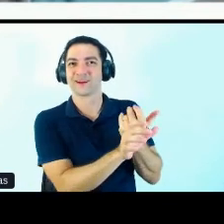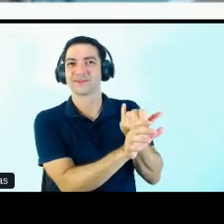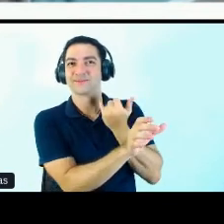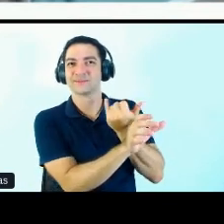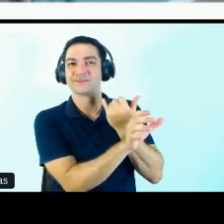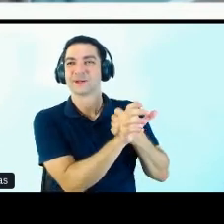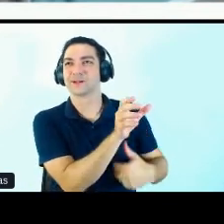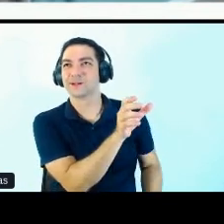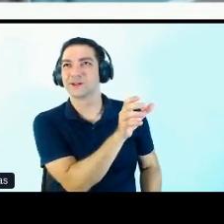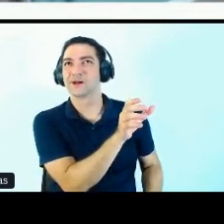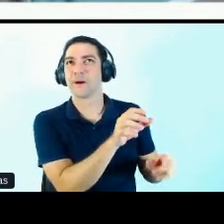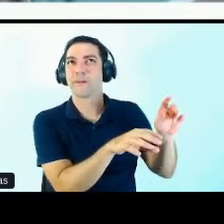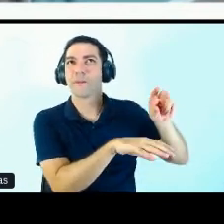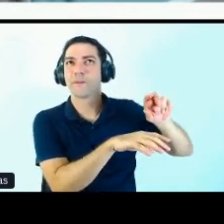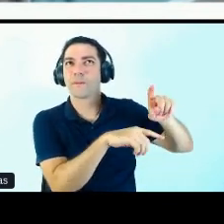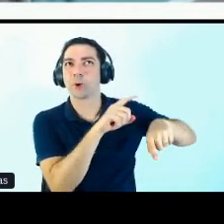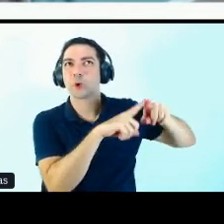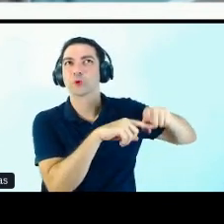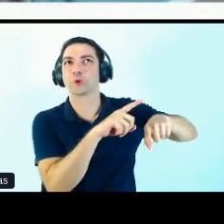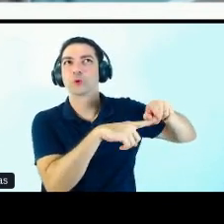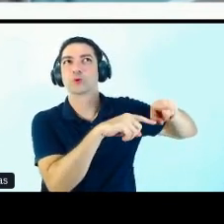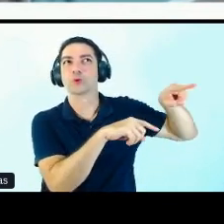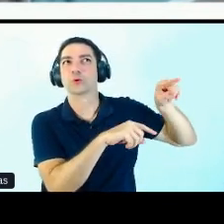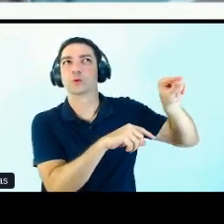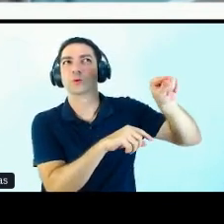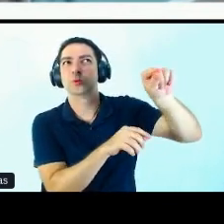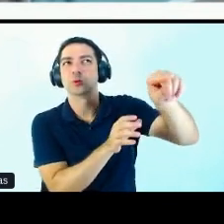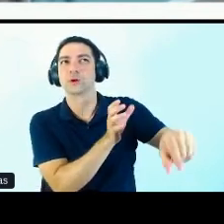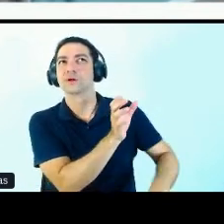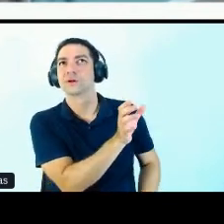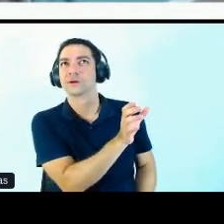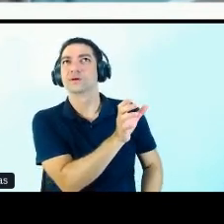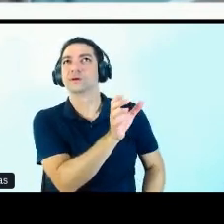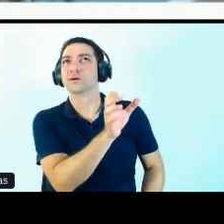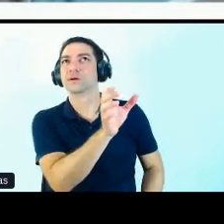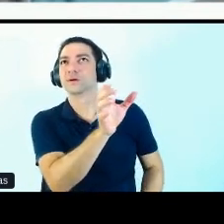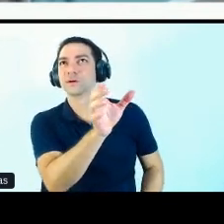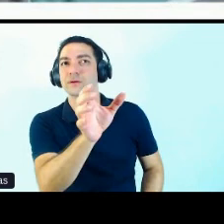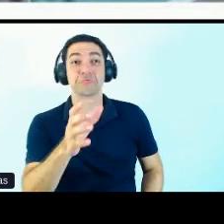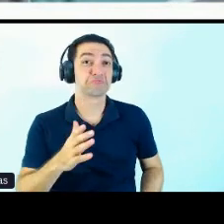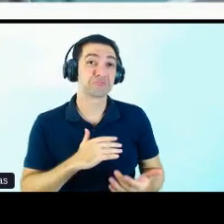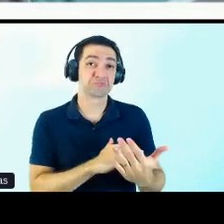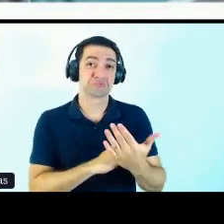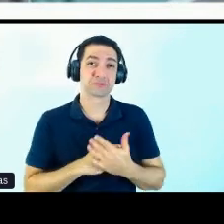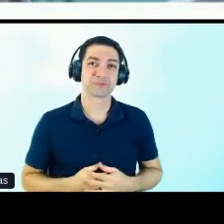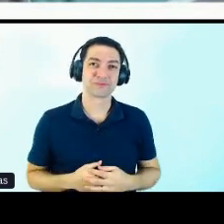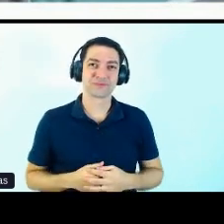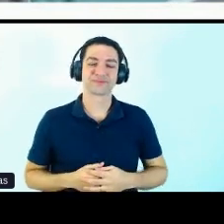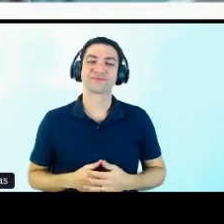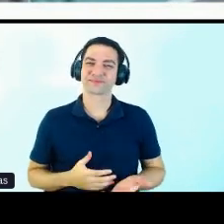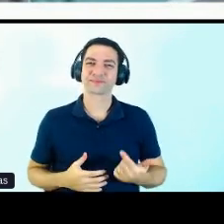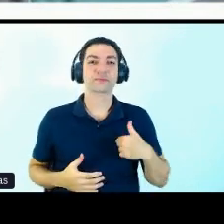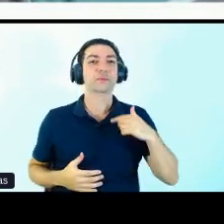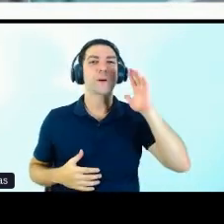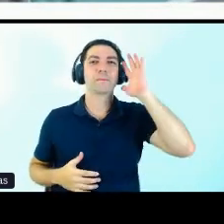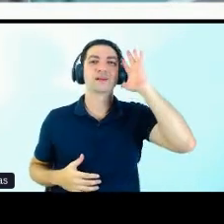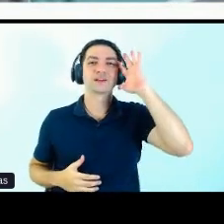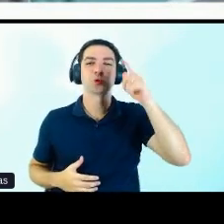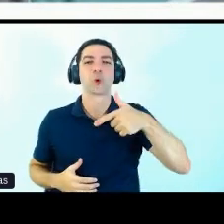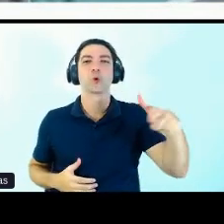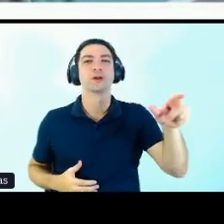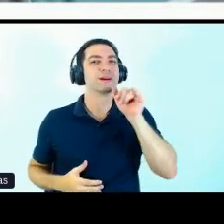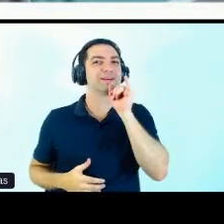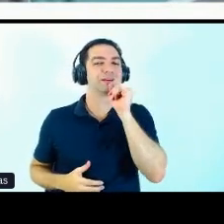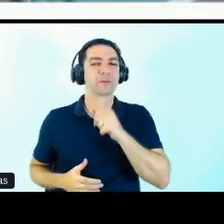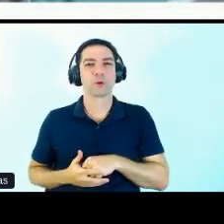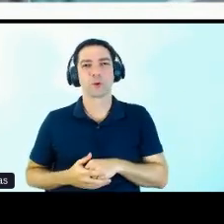questionando, sabe, leitor de tela, leitor de código de barras, quer dizer, aquilo ali poderia ter